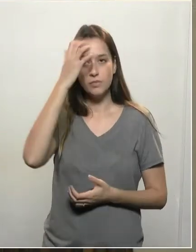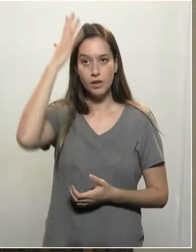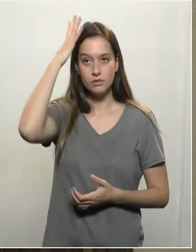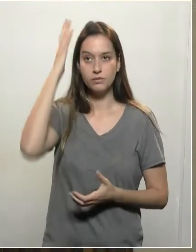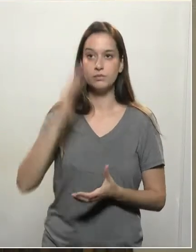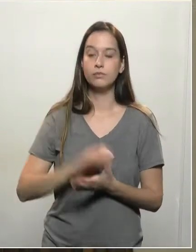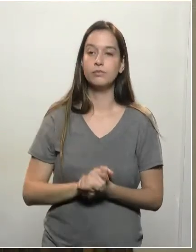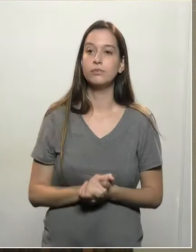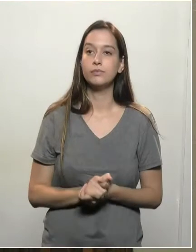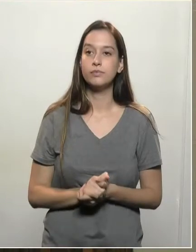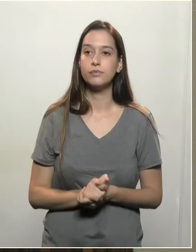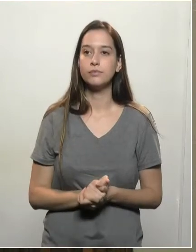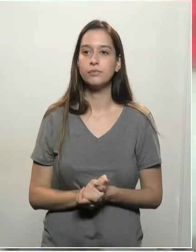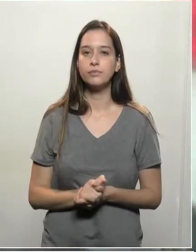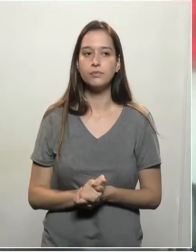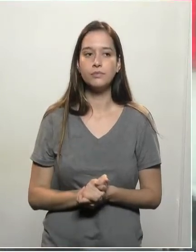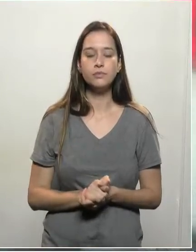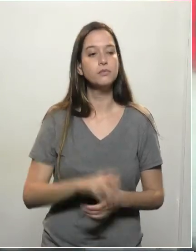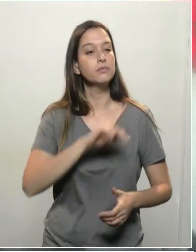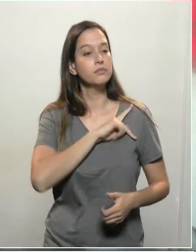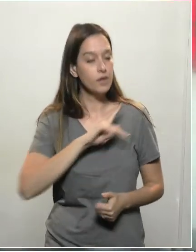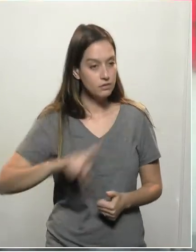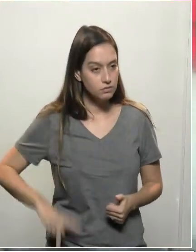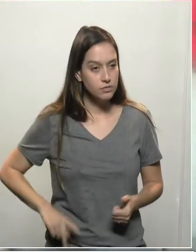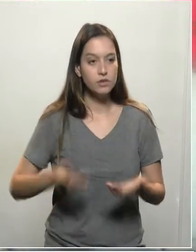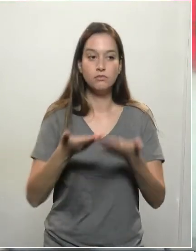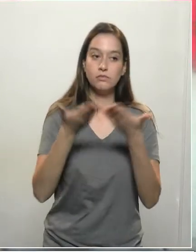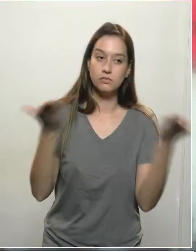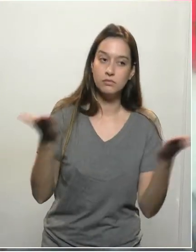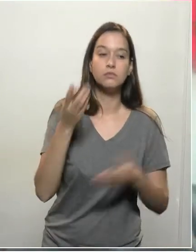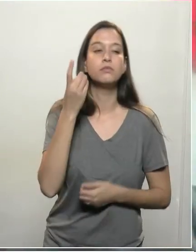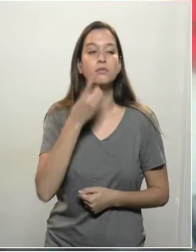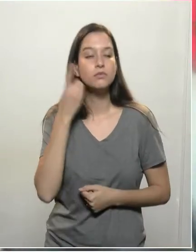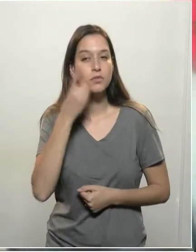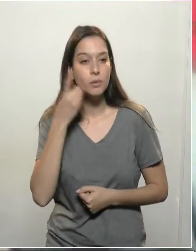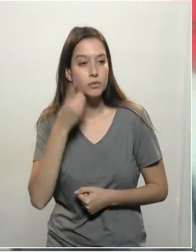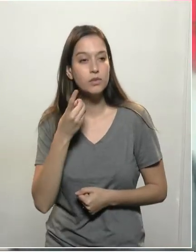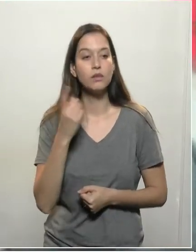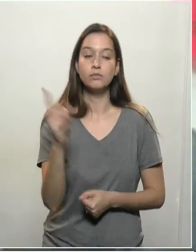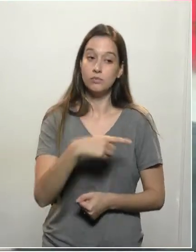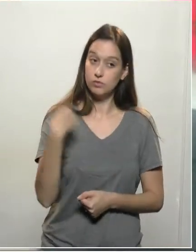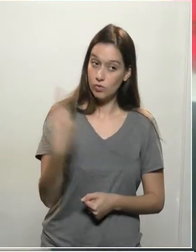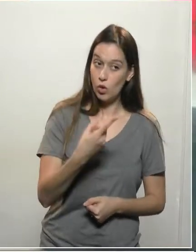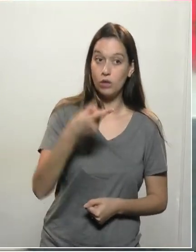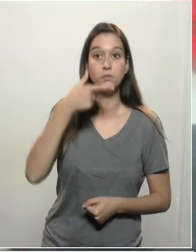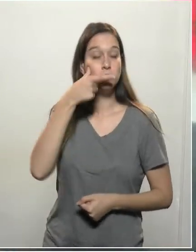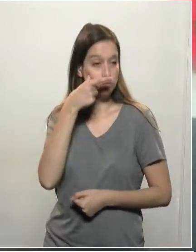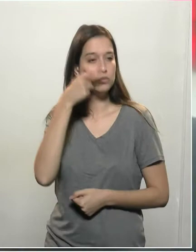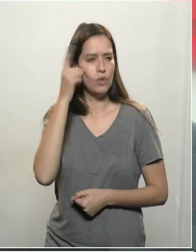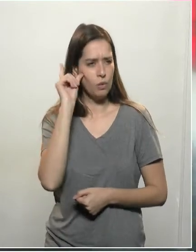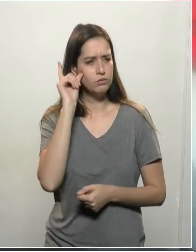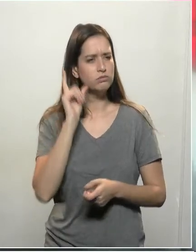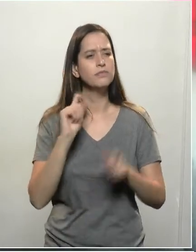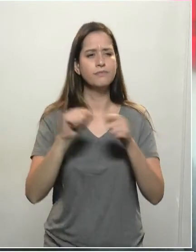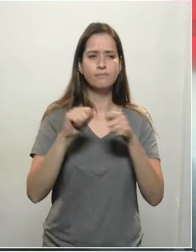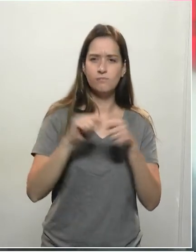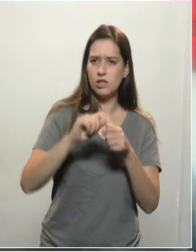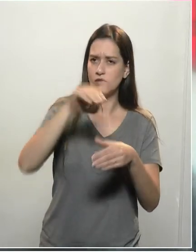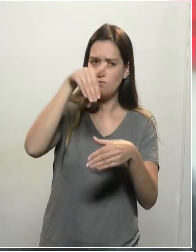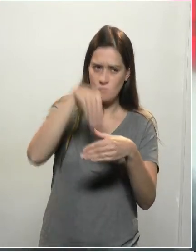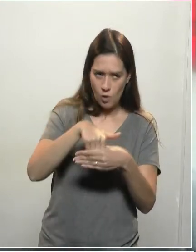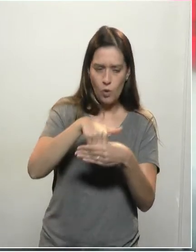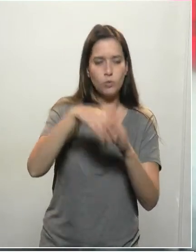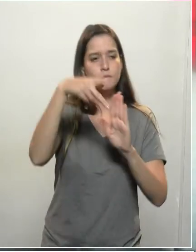Senhor presidente, senhores deputados, nós ontem fizemos a primeira votação do projeto de lei que